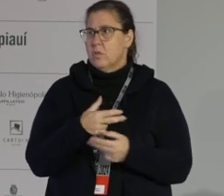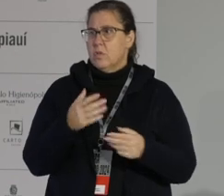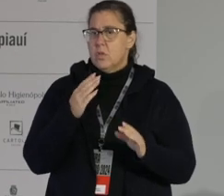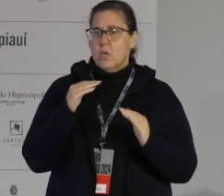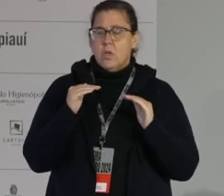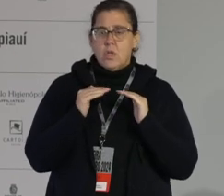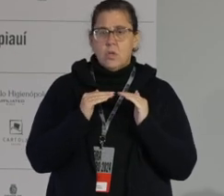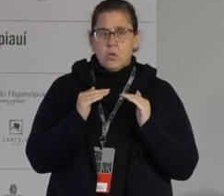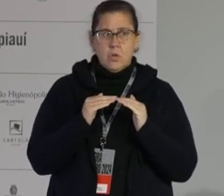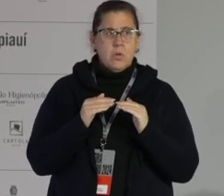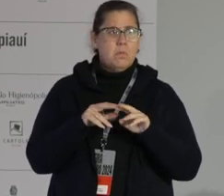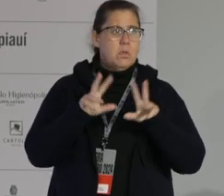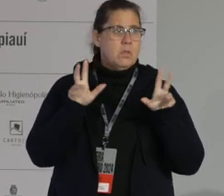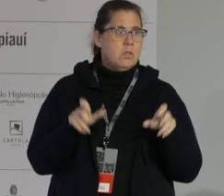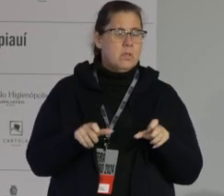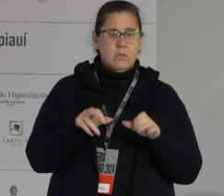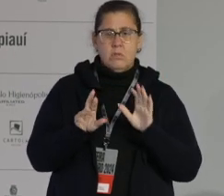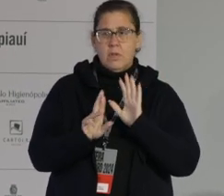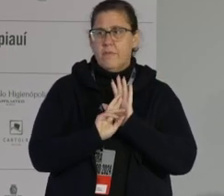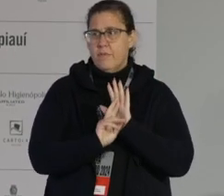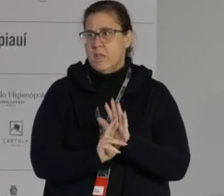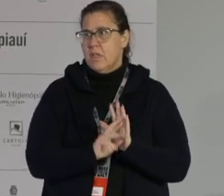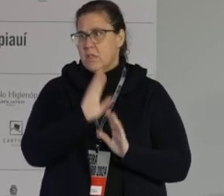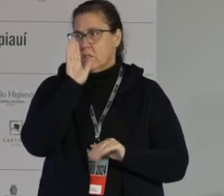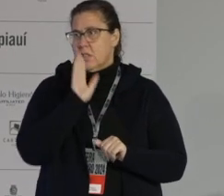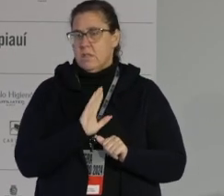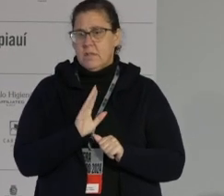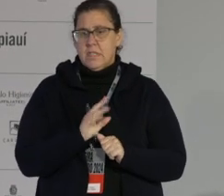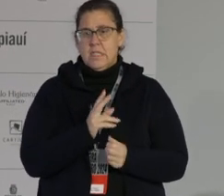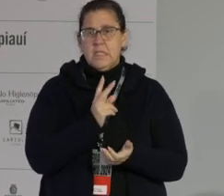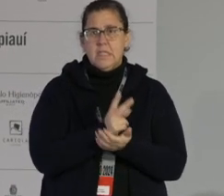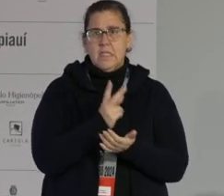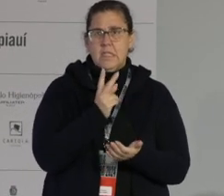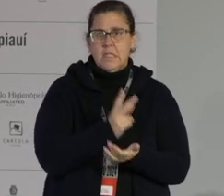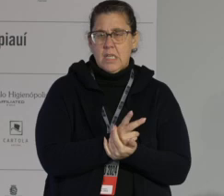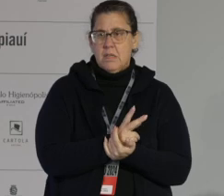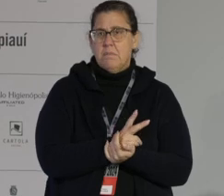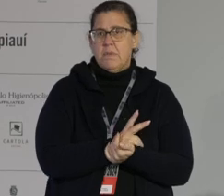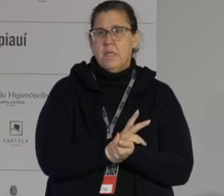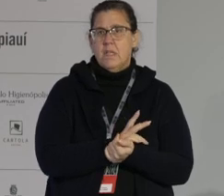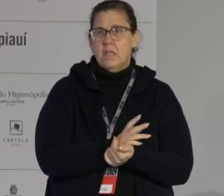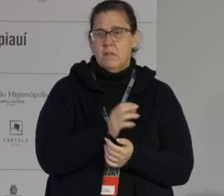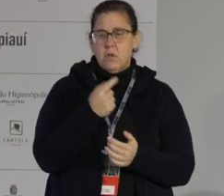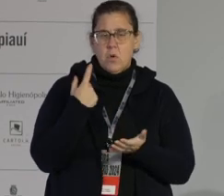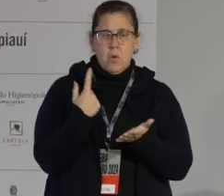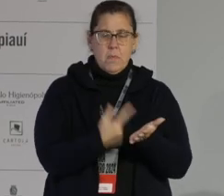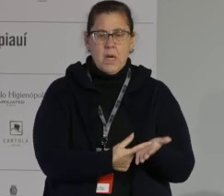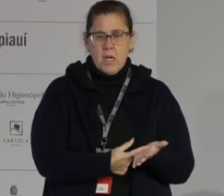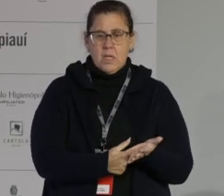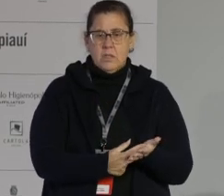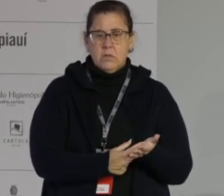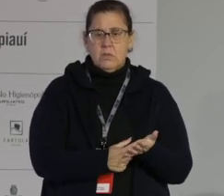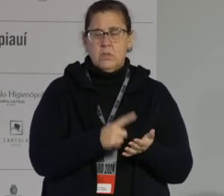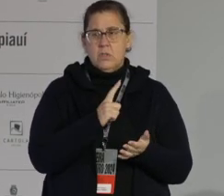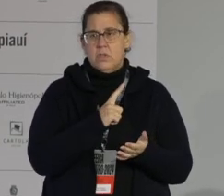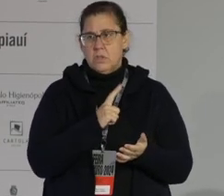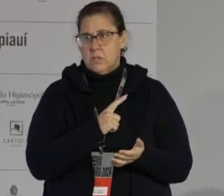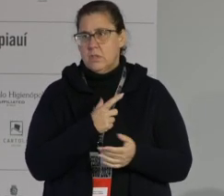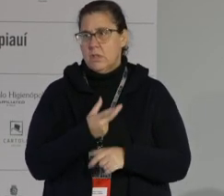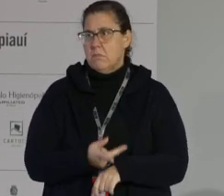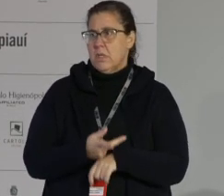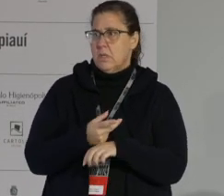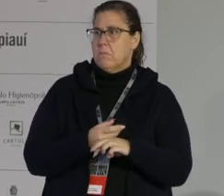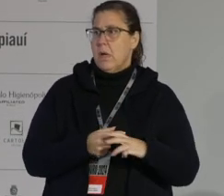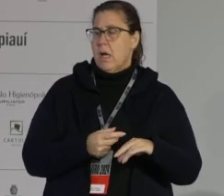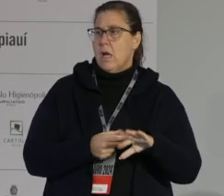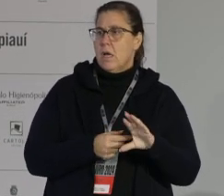com o texto de vocês, que não são referências gratuitas, mas parece que eles estão sempre com uma certa negociação. Assim, tem o Macunaíma, do Mário de Andrade,